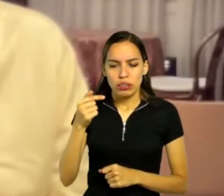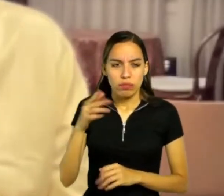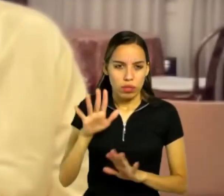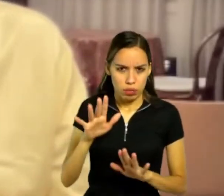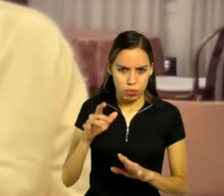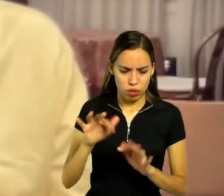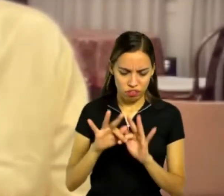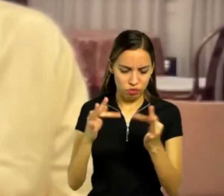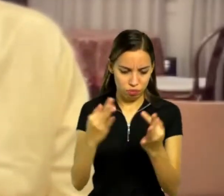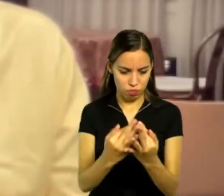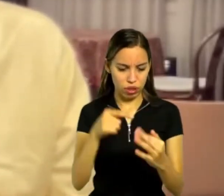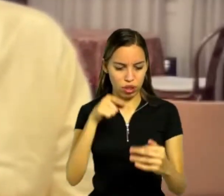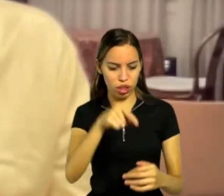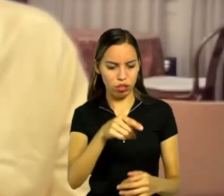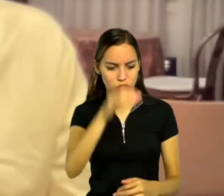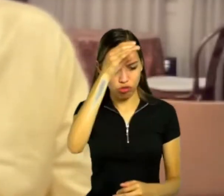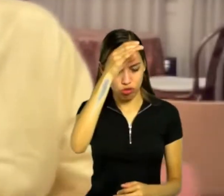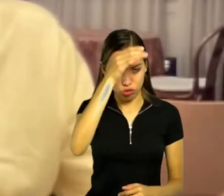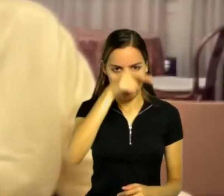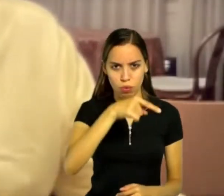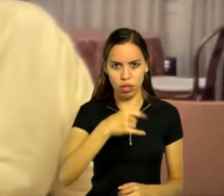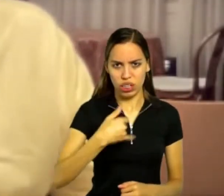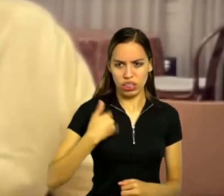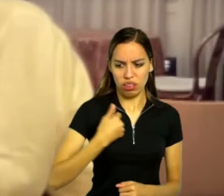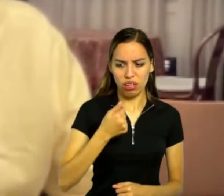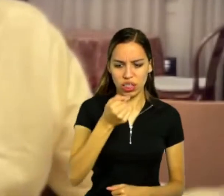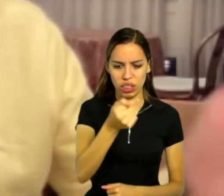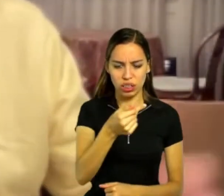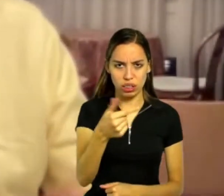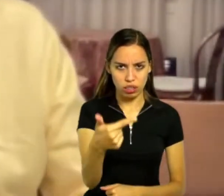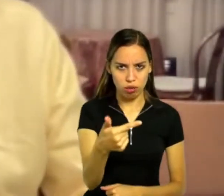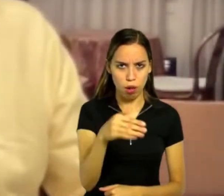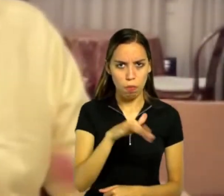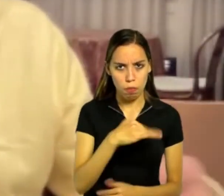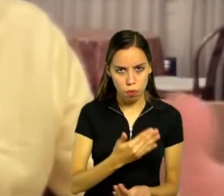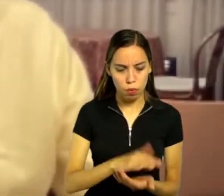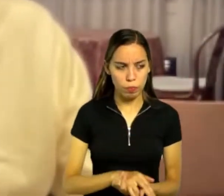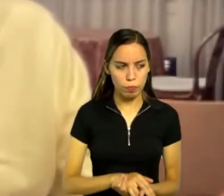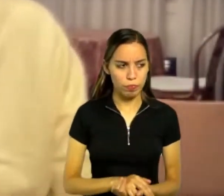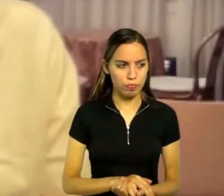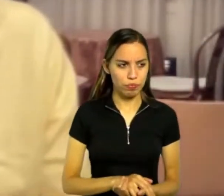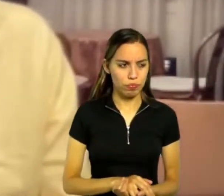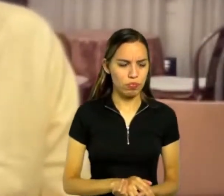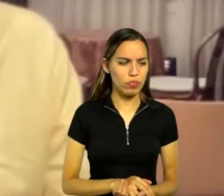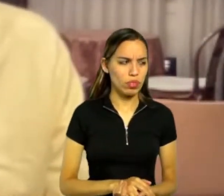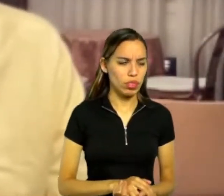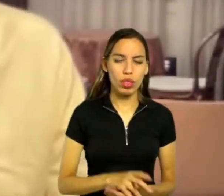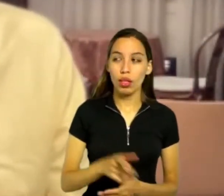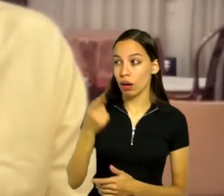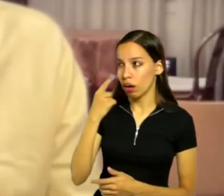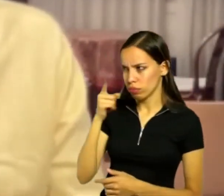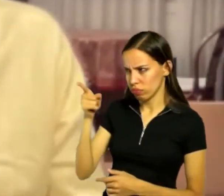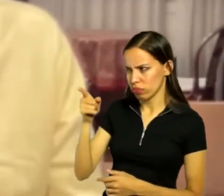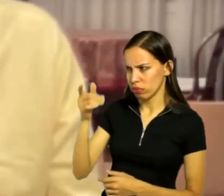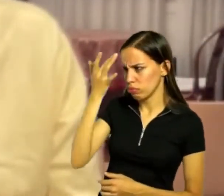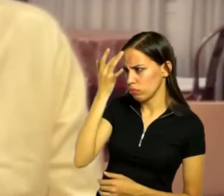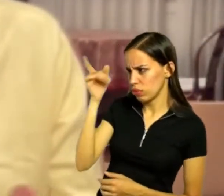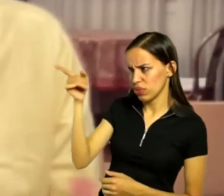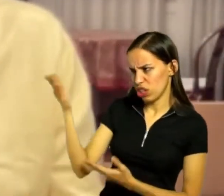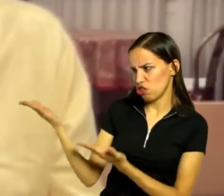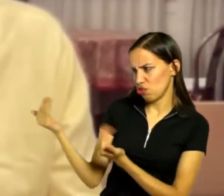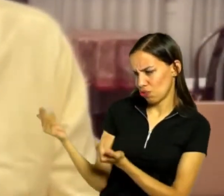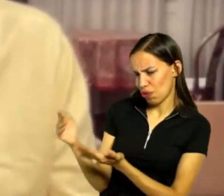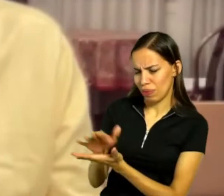72 anos. Né? Pensa, quando a gente era menino, Afonso, você é bem mais novo que eu, mas pegou essa época ainda. Uma pessoa